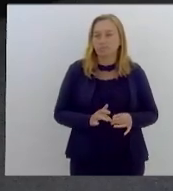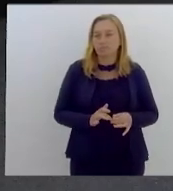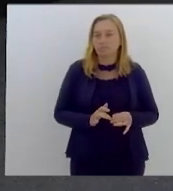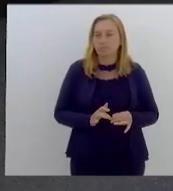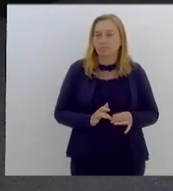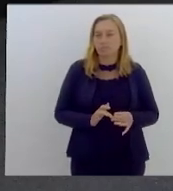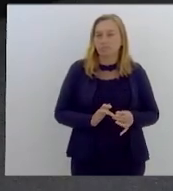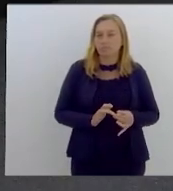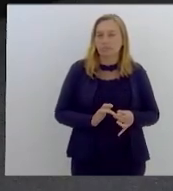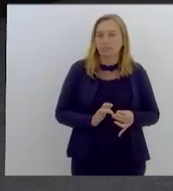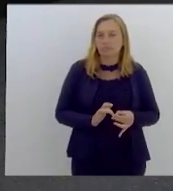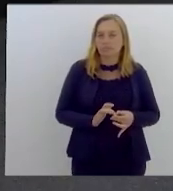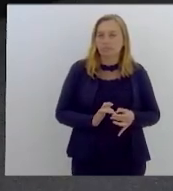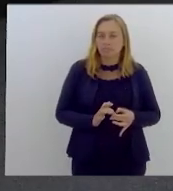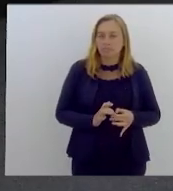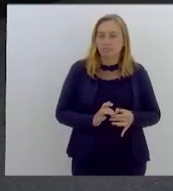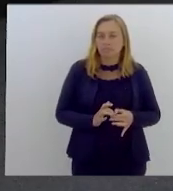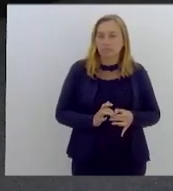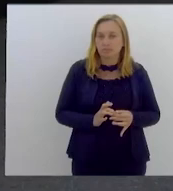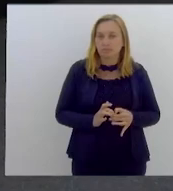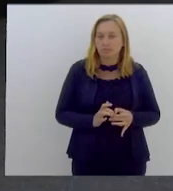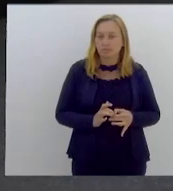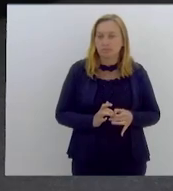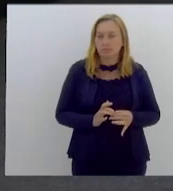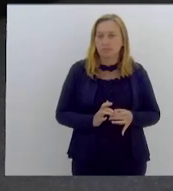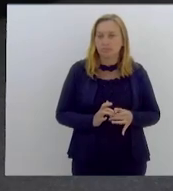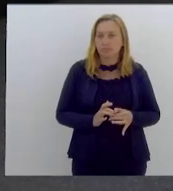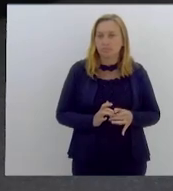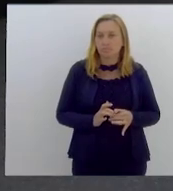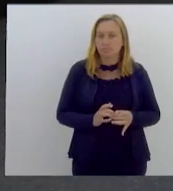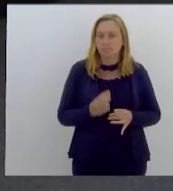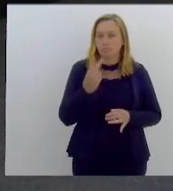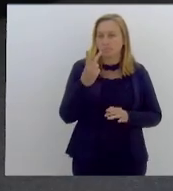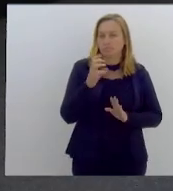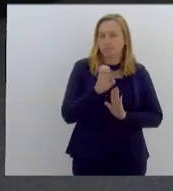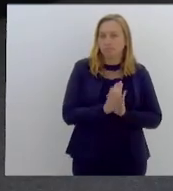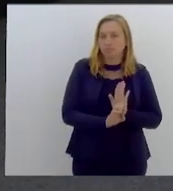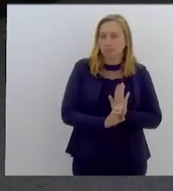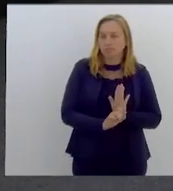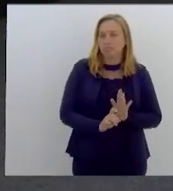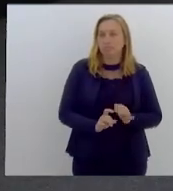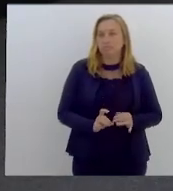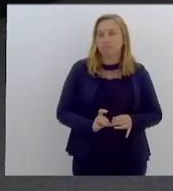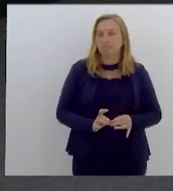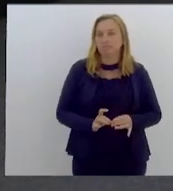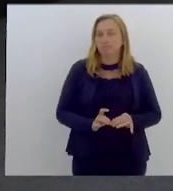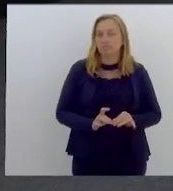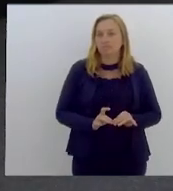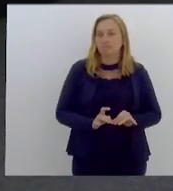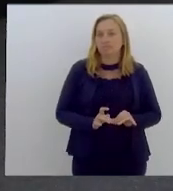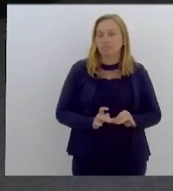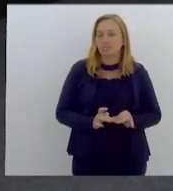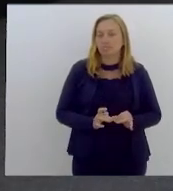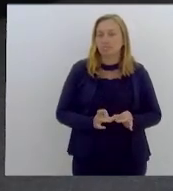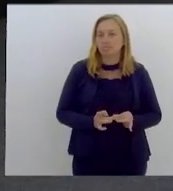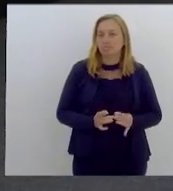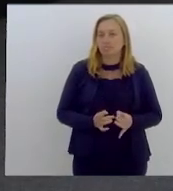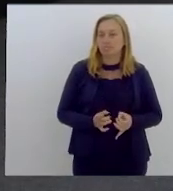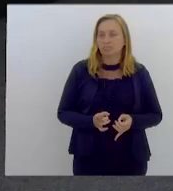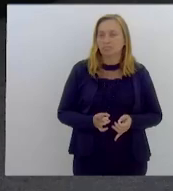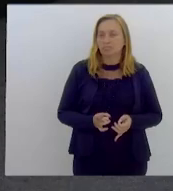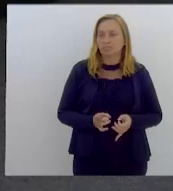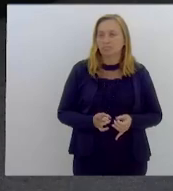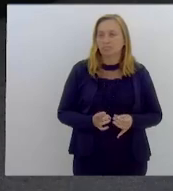Ainda mais, estamos acatando duas emendas não numeradas